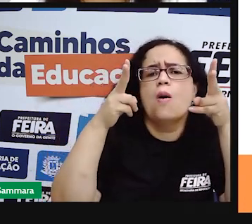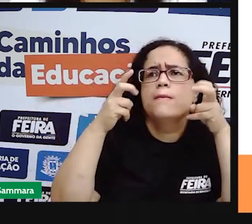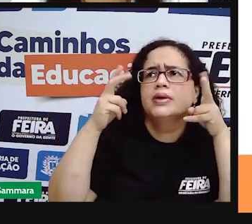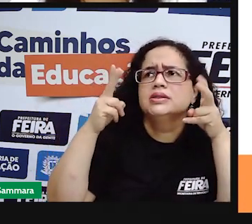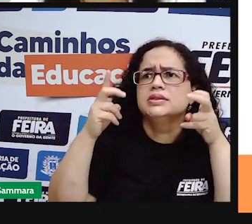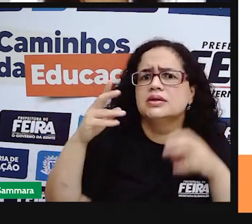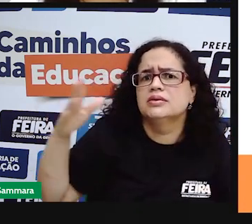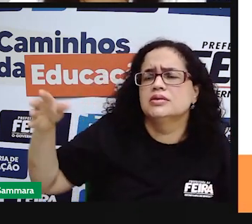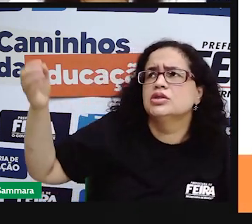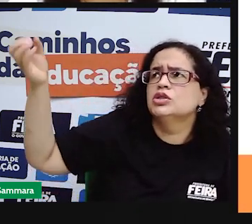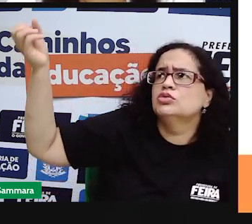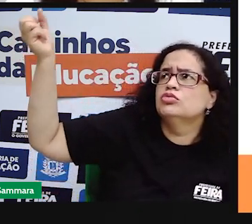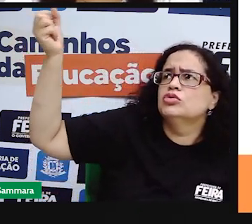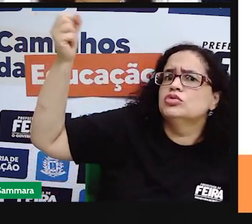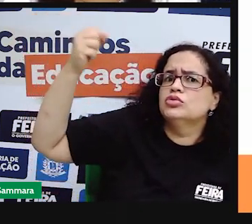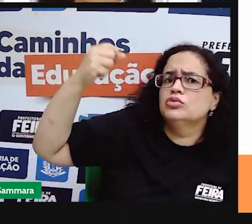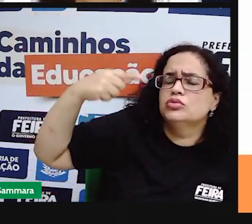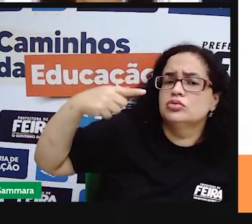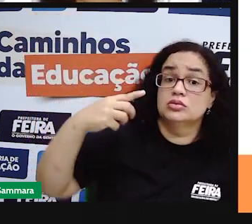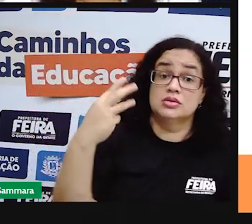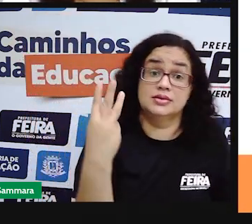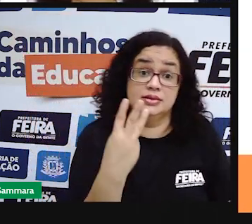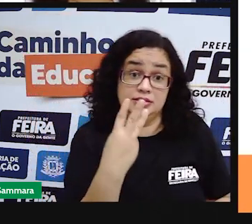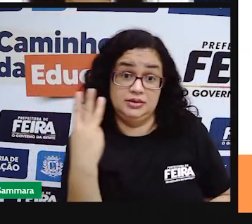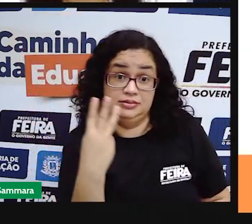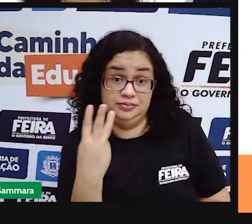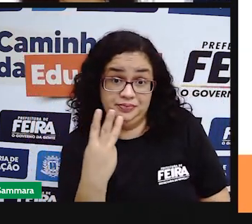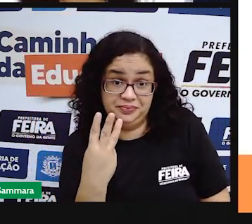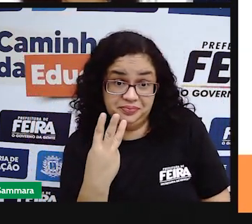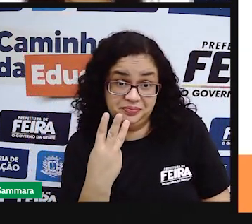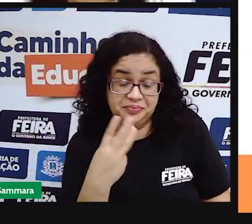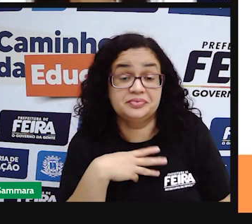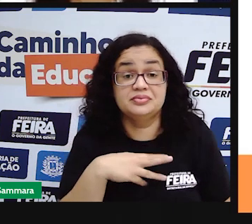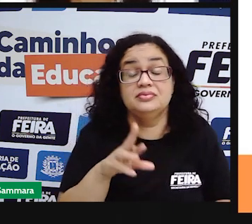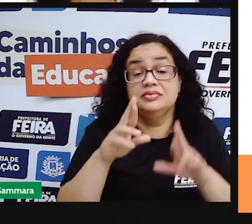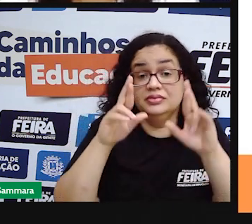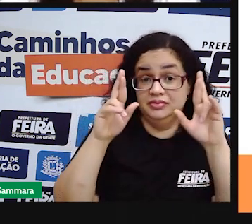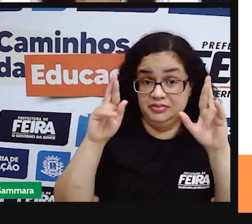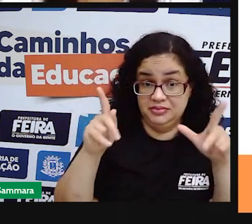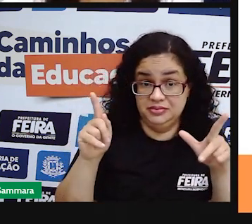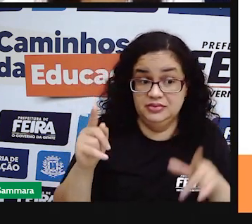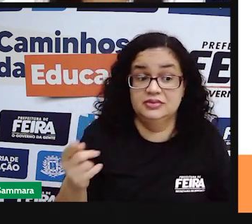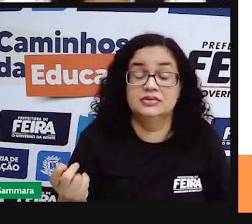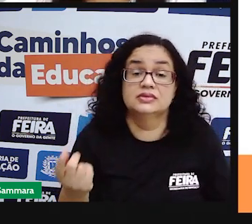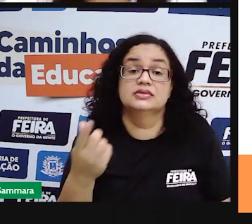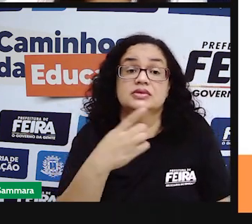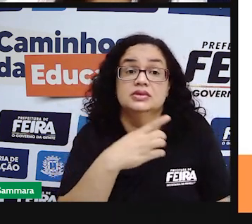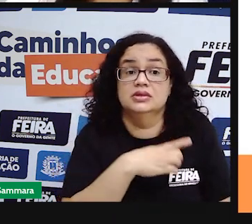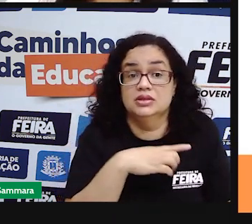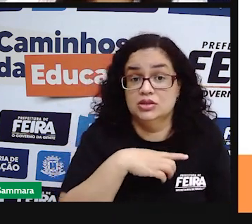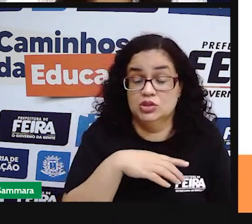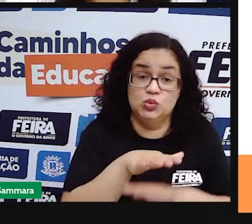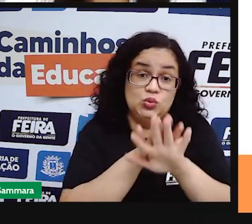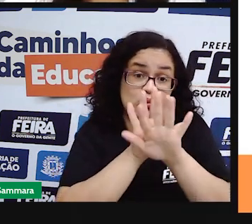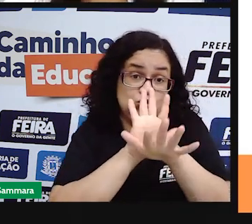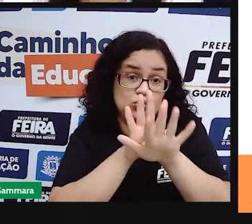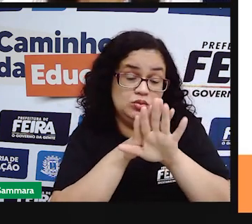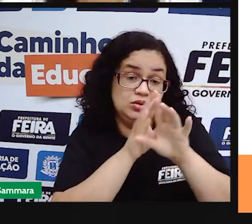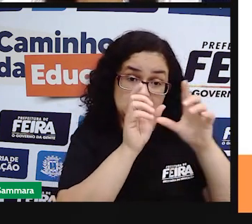projeção da sombra aí nos três momentos diferentes? No momento a sombra está num